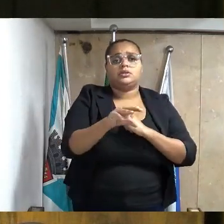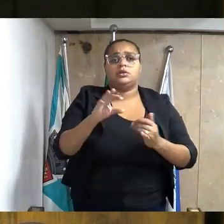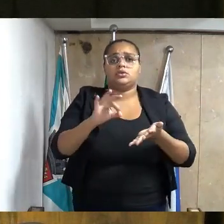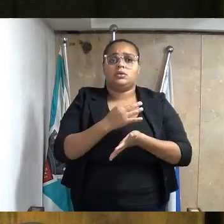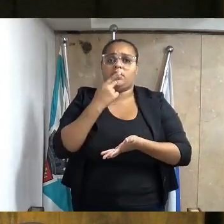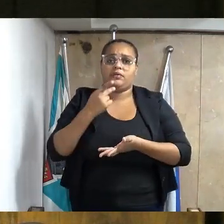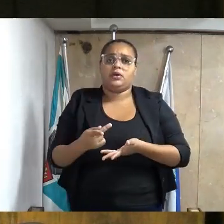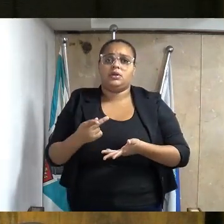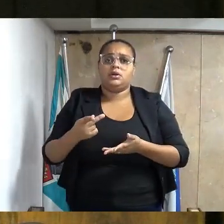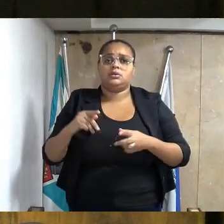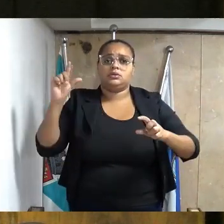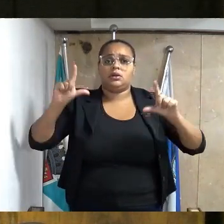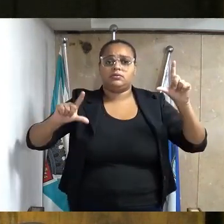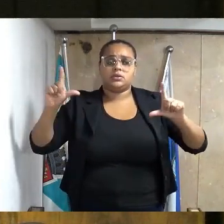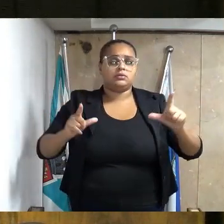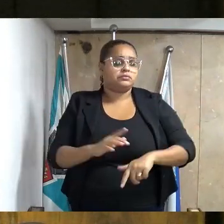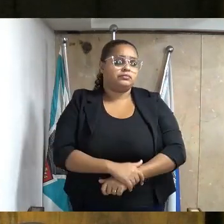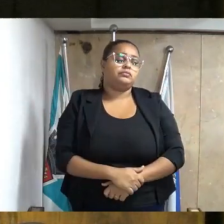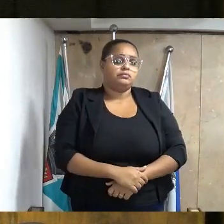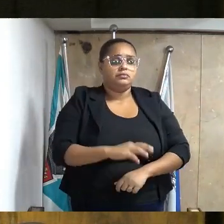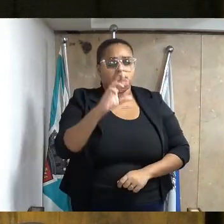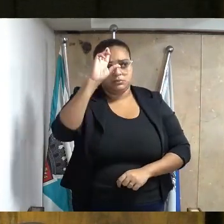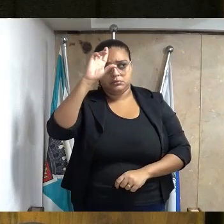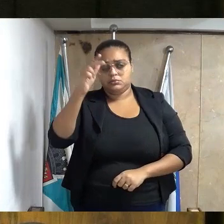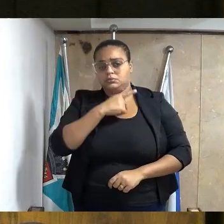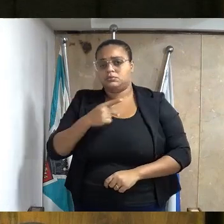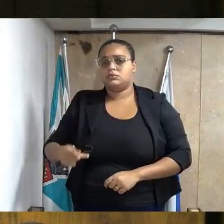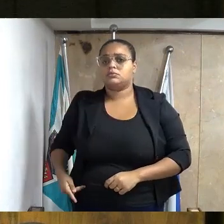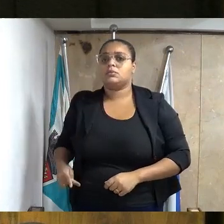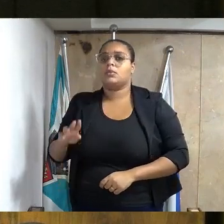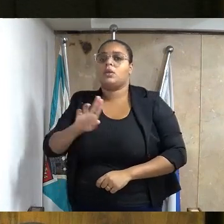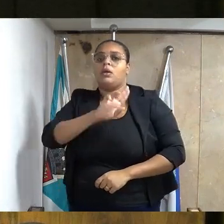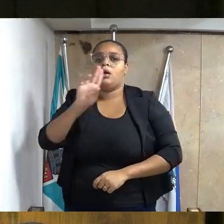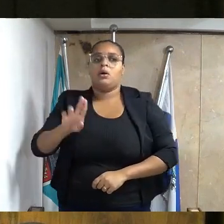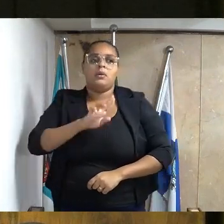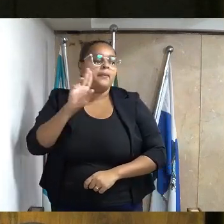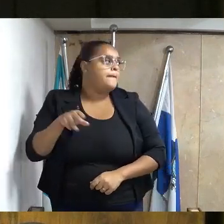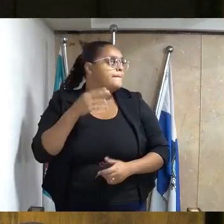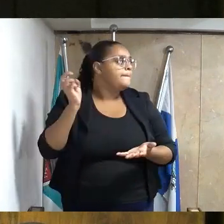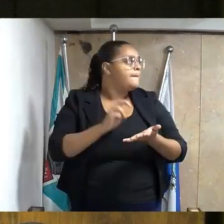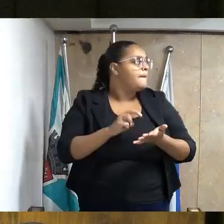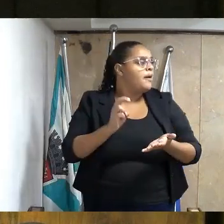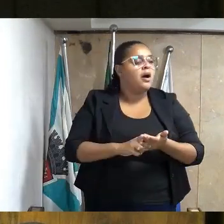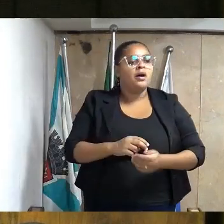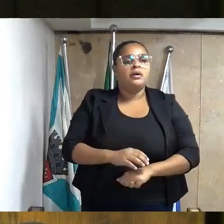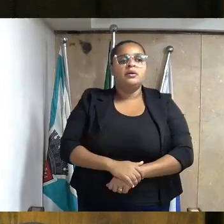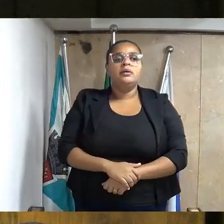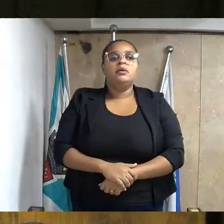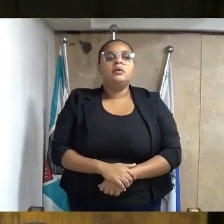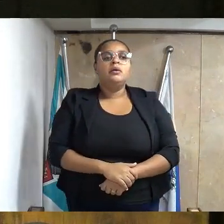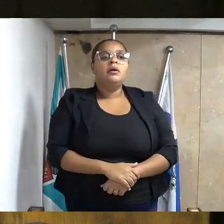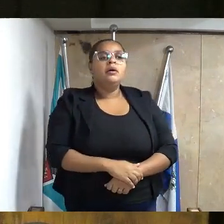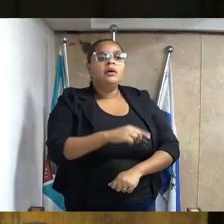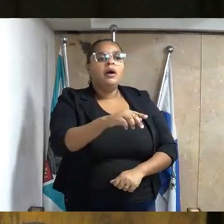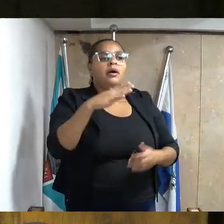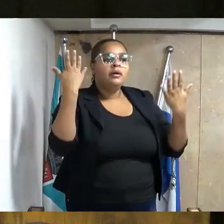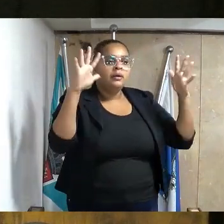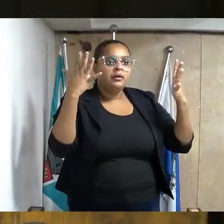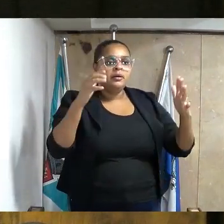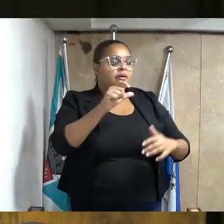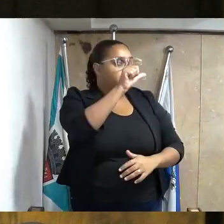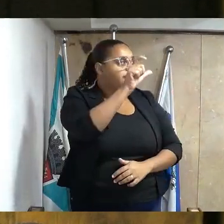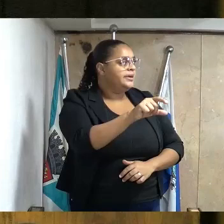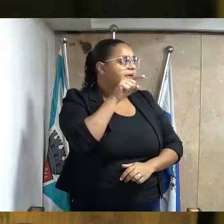televisada. Senhor presidente, eu não poderia deixar de fazer uso da tribuna na manhã de hoje, senhor presidente, para